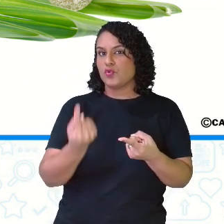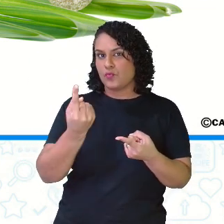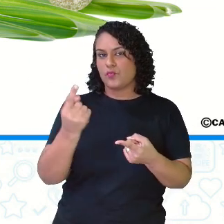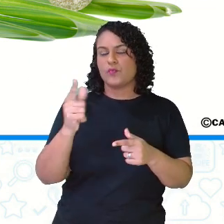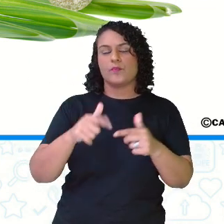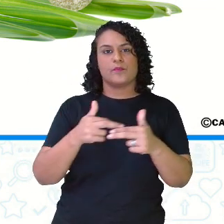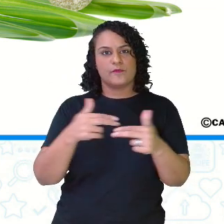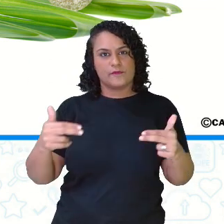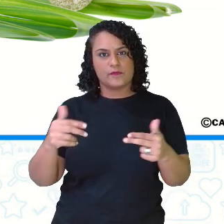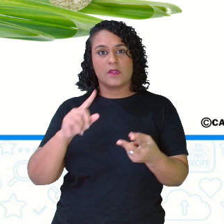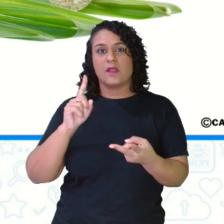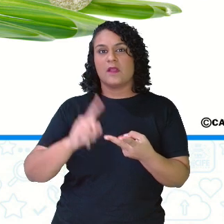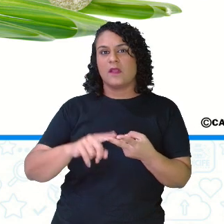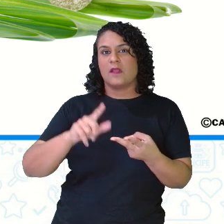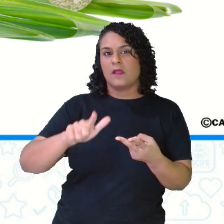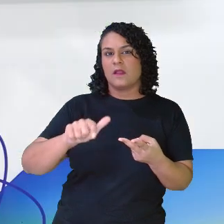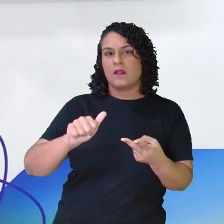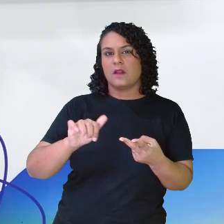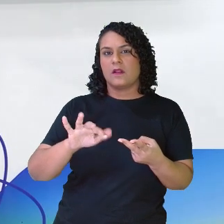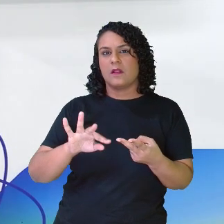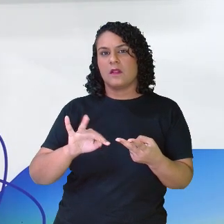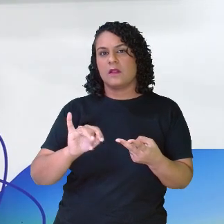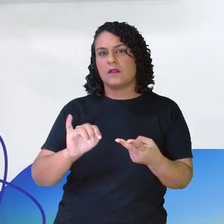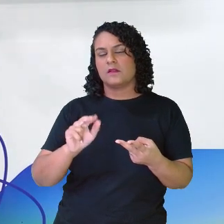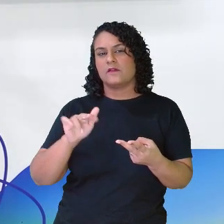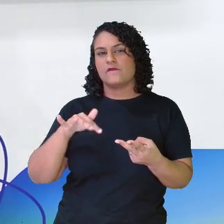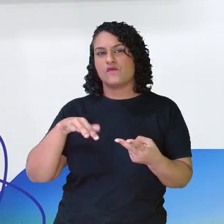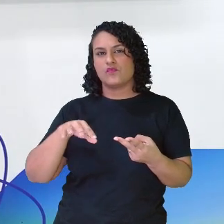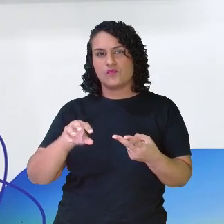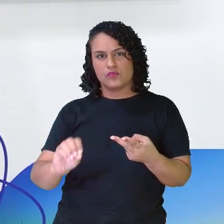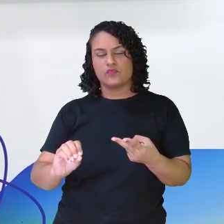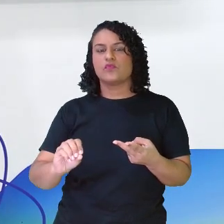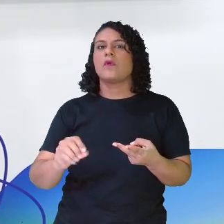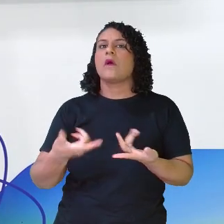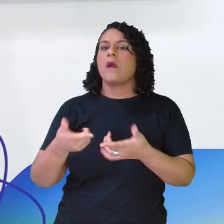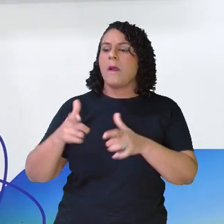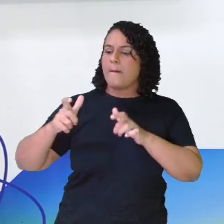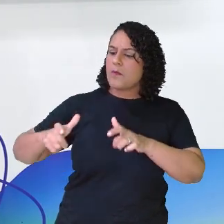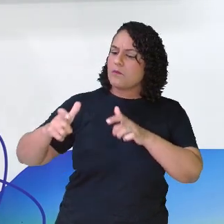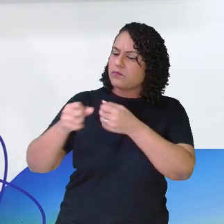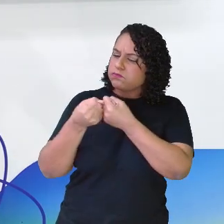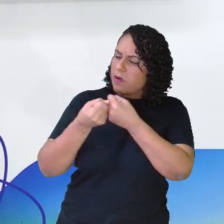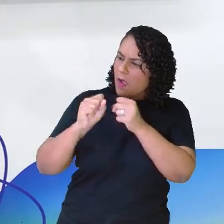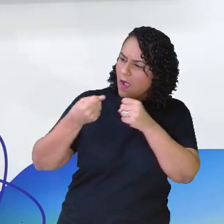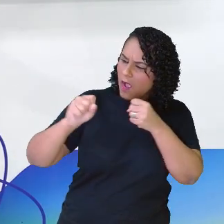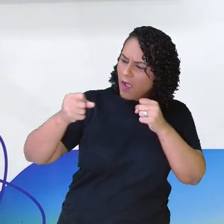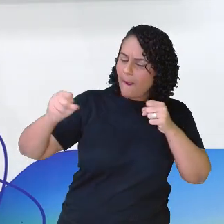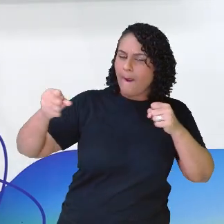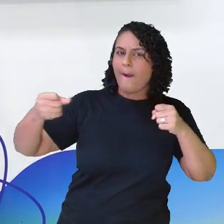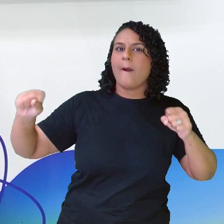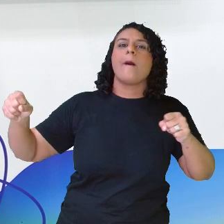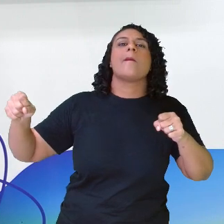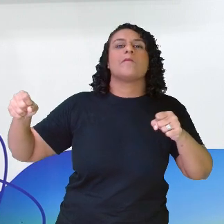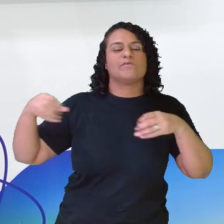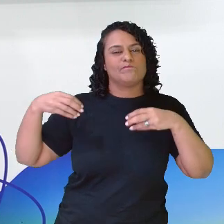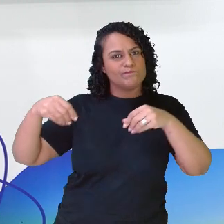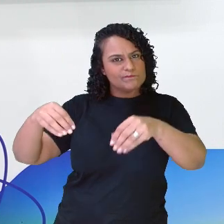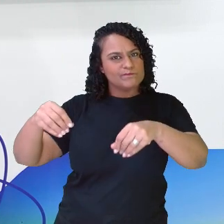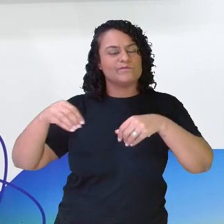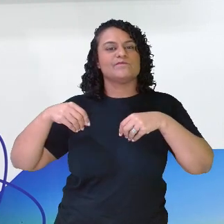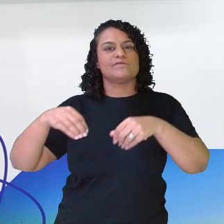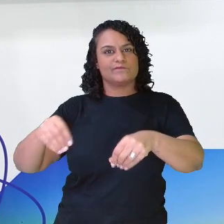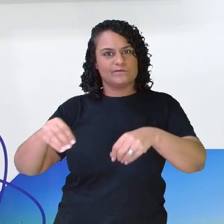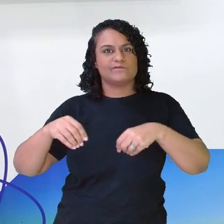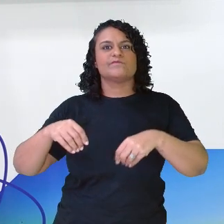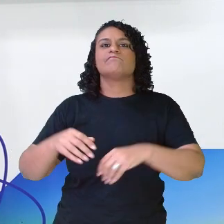elemento, latifúndio, grandes propriedades de terra. Grandes propriedades de terra na mão